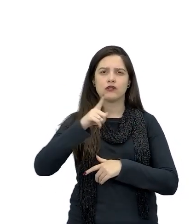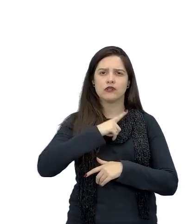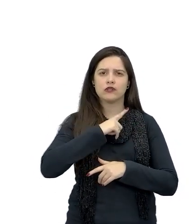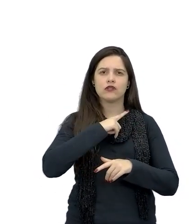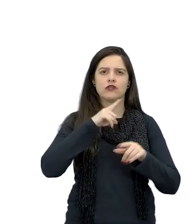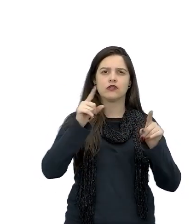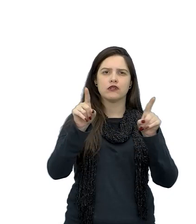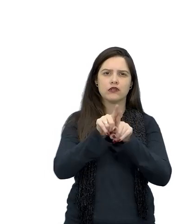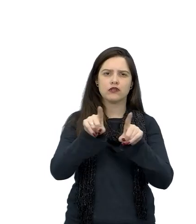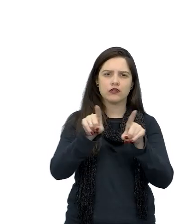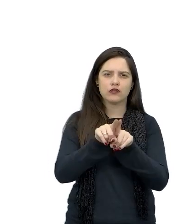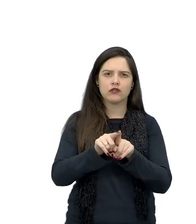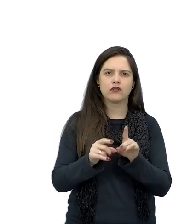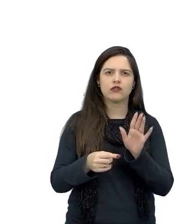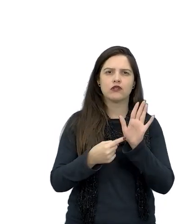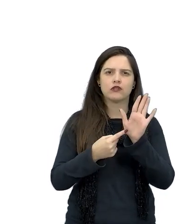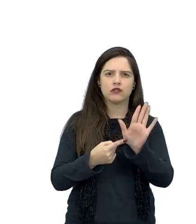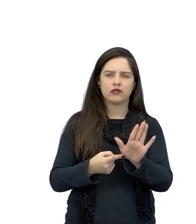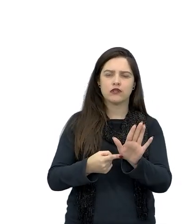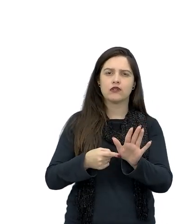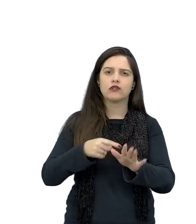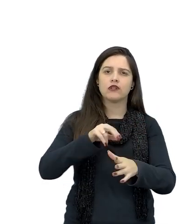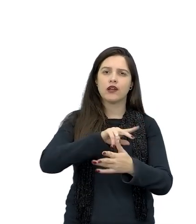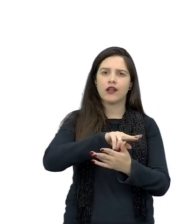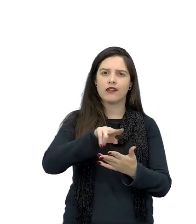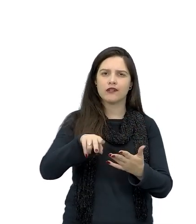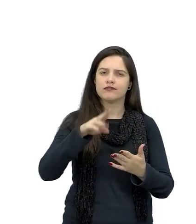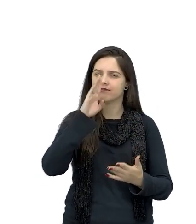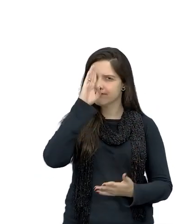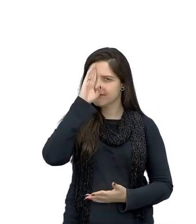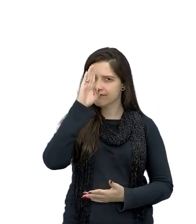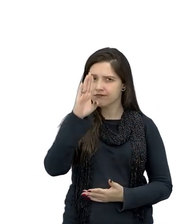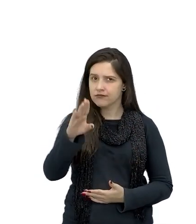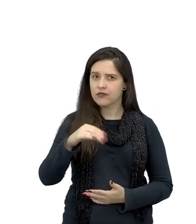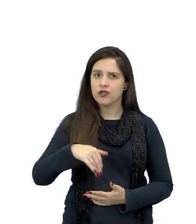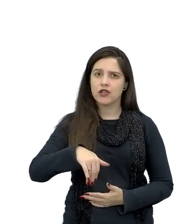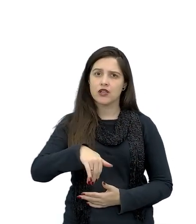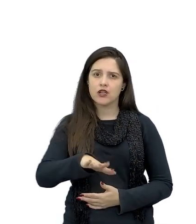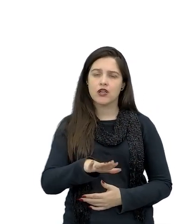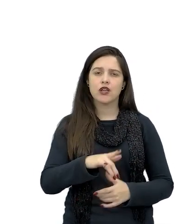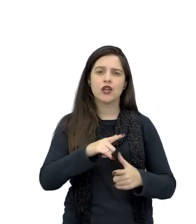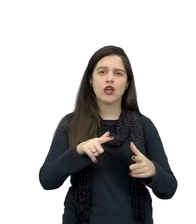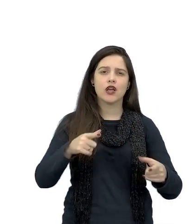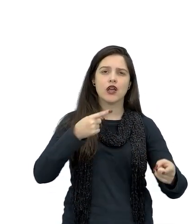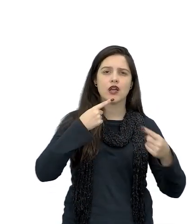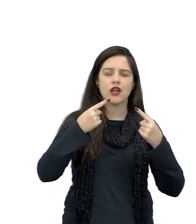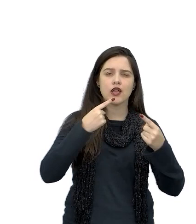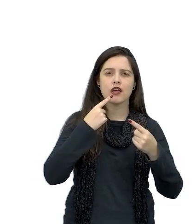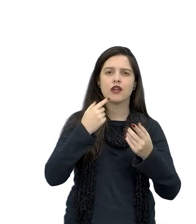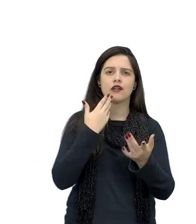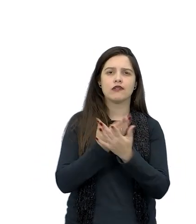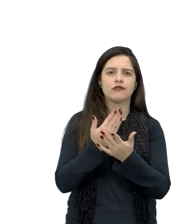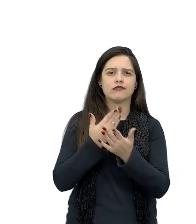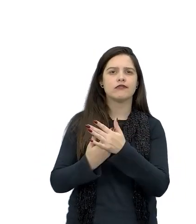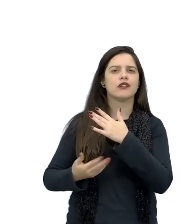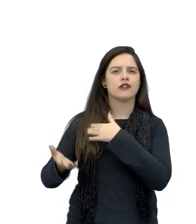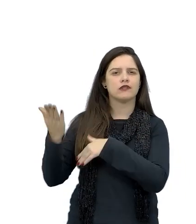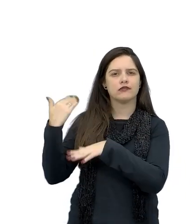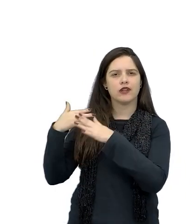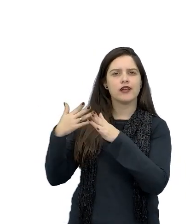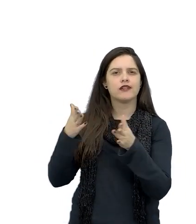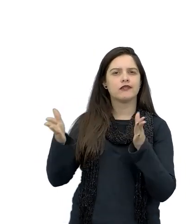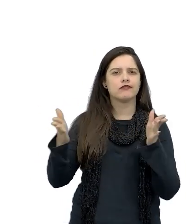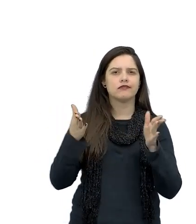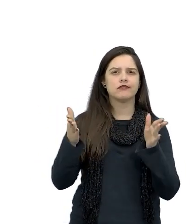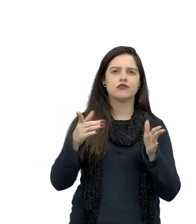também específica aqui do 5º ano, é a principal dessa aula. As demais já foram discutidas na aula anterior. Nesse